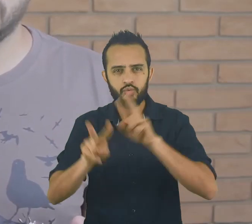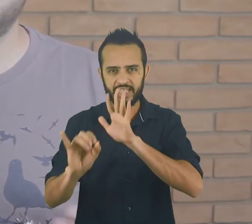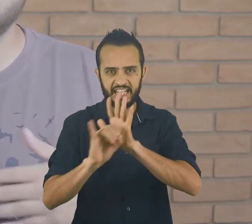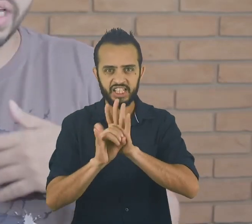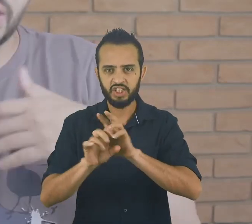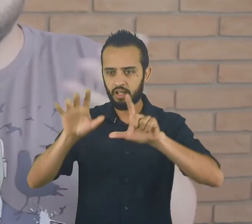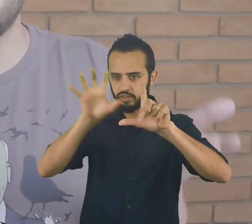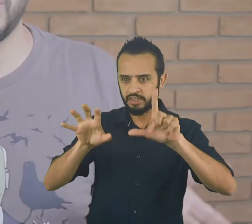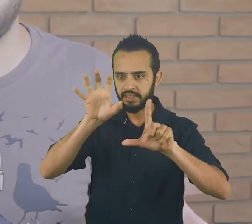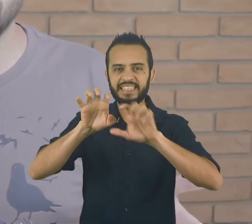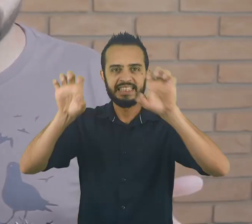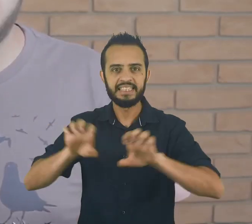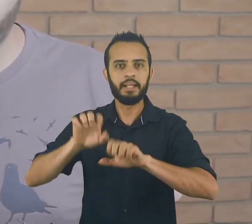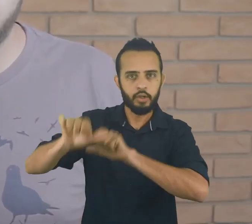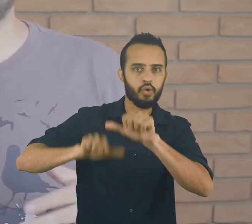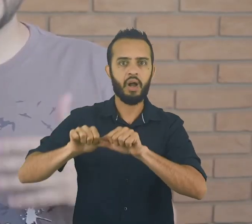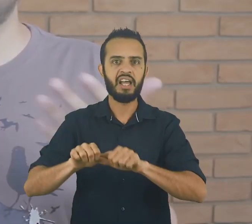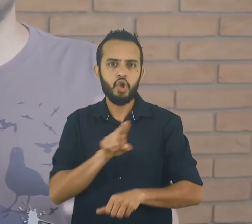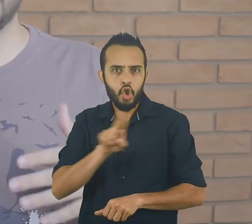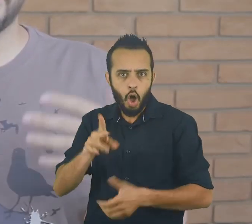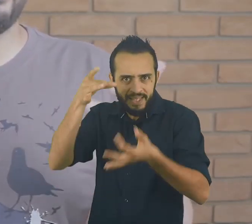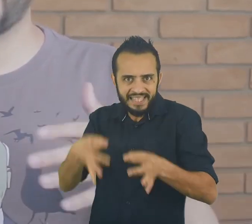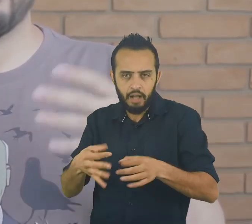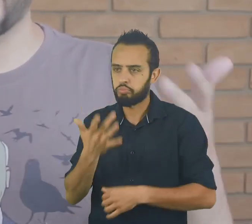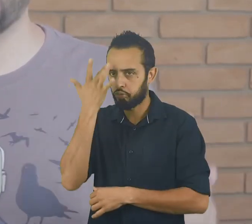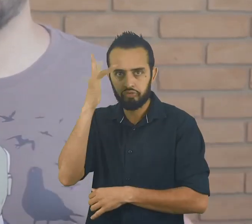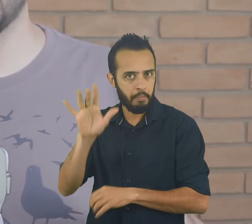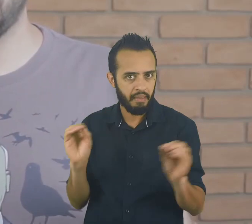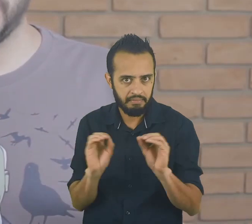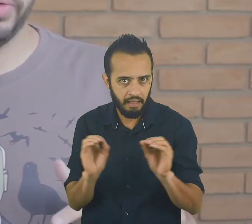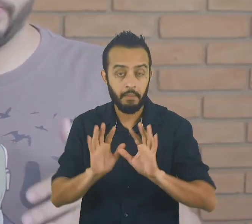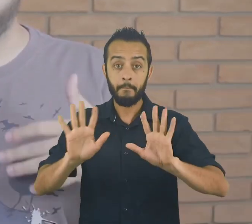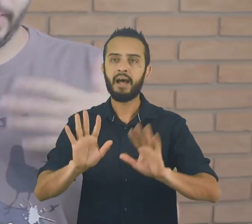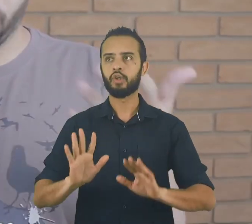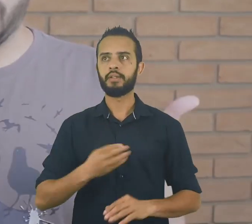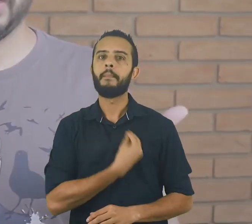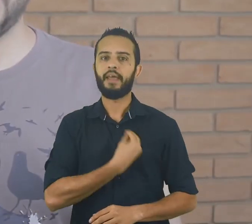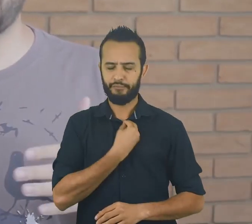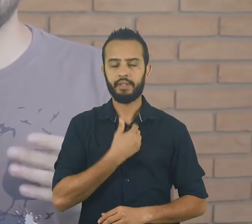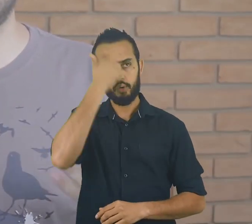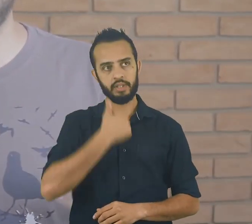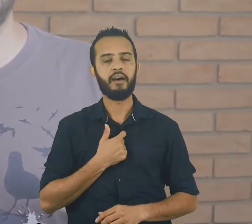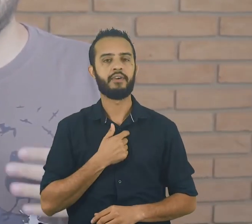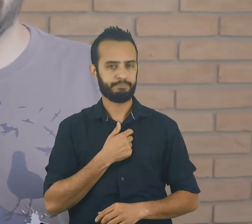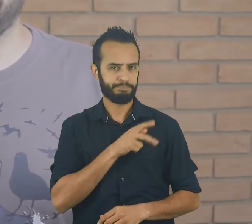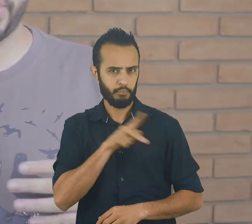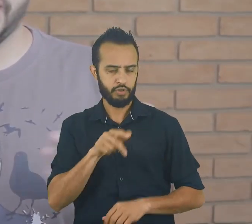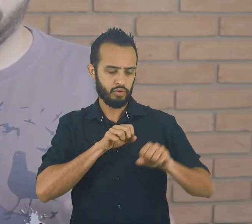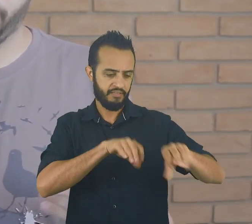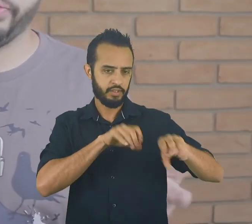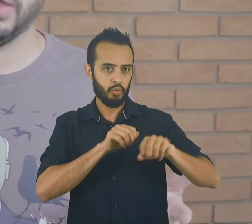de sistema, e eu nem sabia que isso aí tinha ou não tinha nome. Numa dessas reviravoltas do destino, eu estava dando aula e eu conheci um